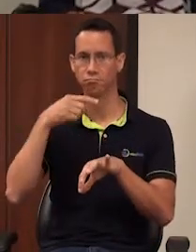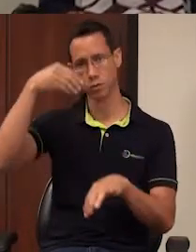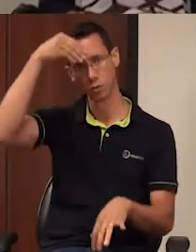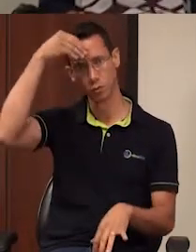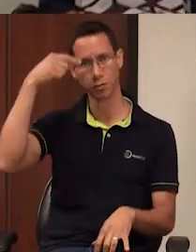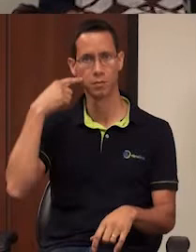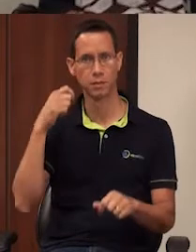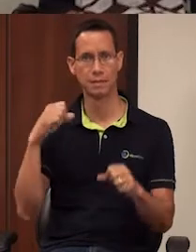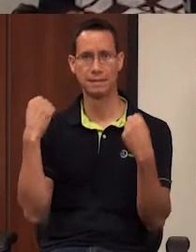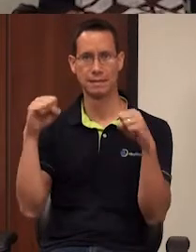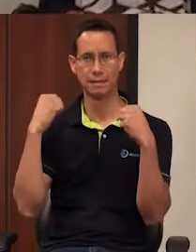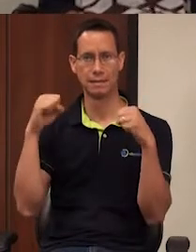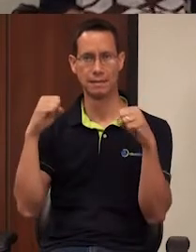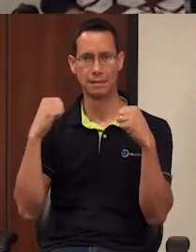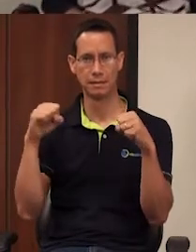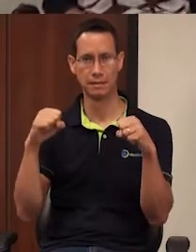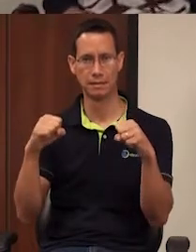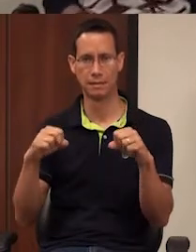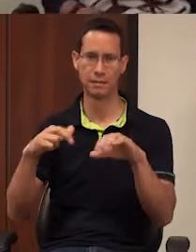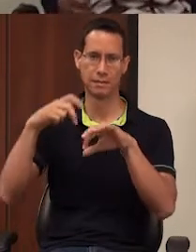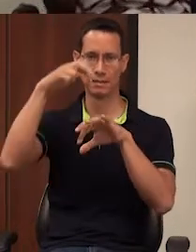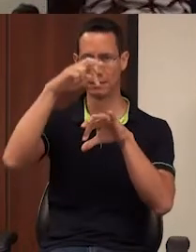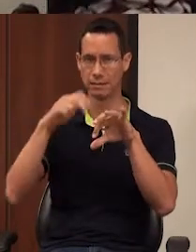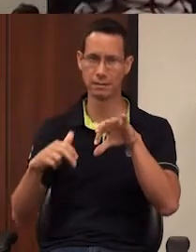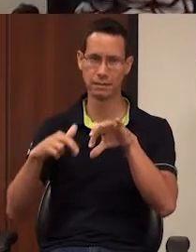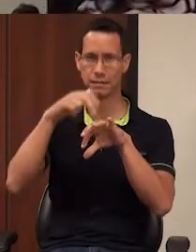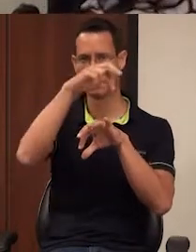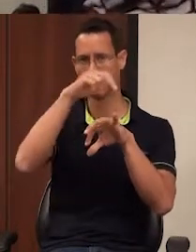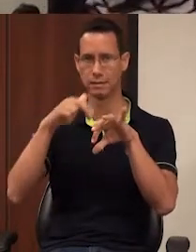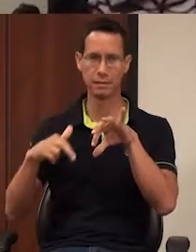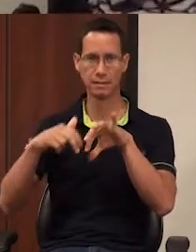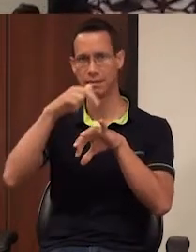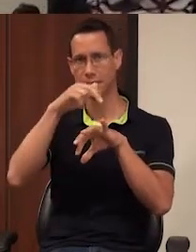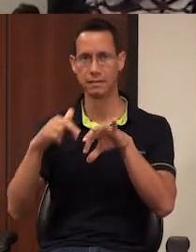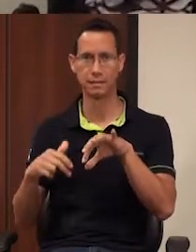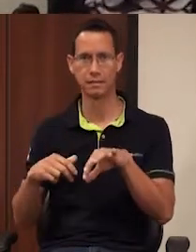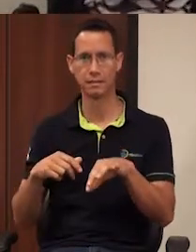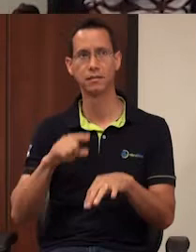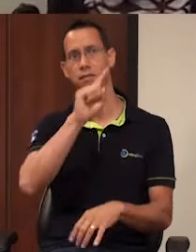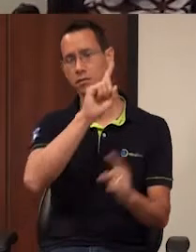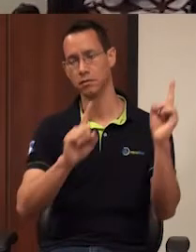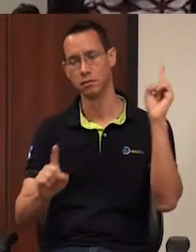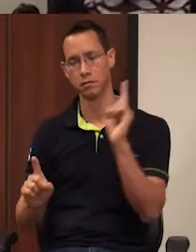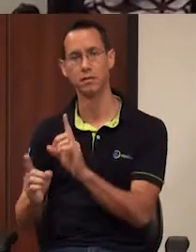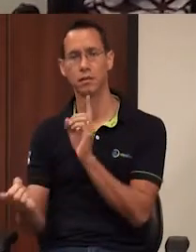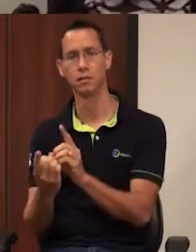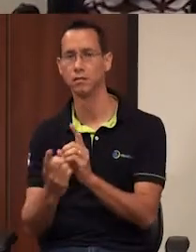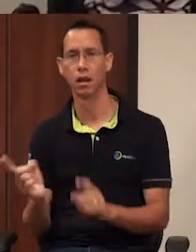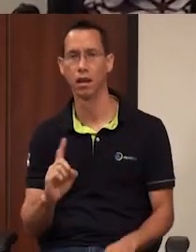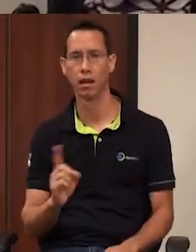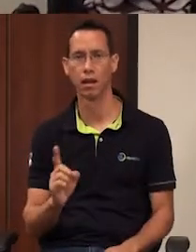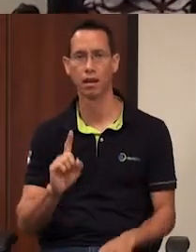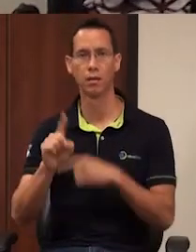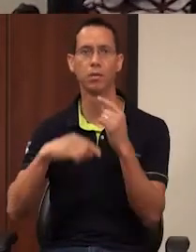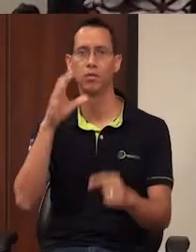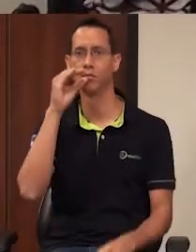ele fez bastante exercício, porque ele subia e descia a escada, subia e passava um recado, o funcionário não queria vir me atender. E aí o funcionário, na última